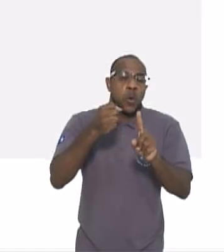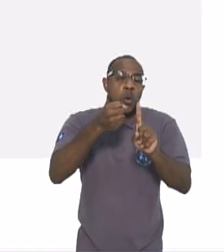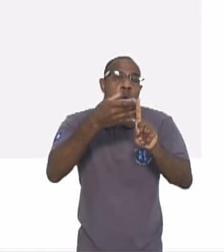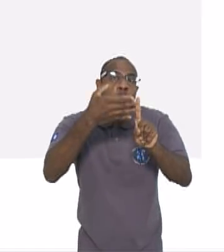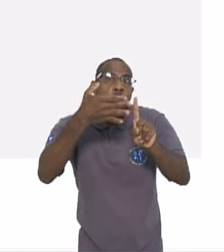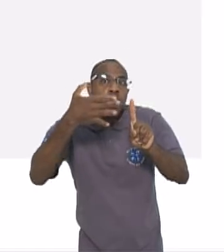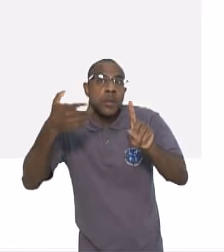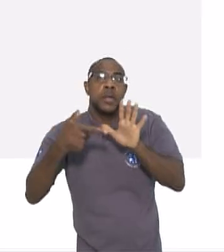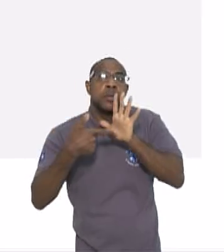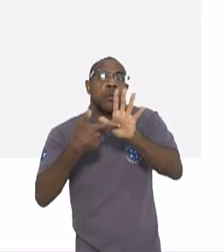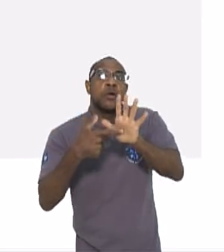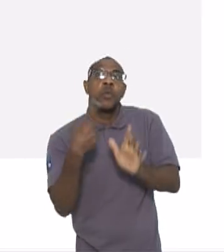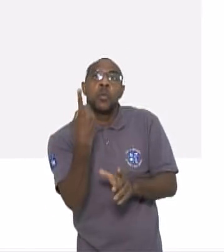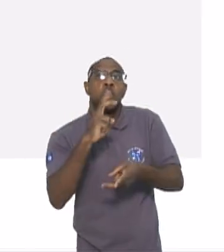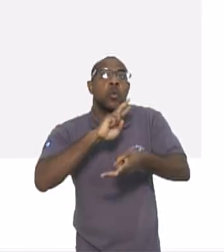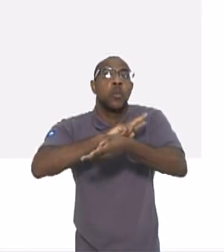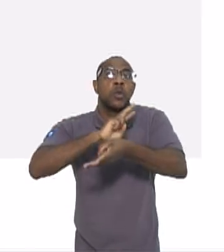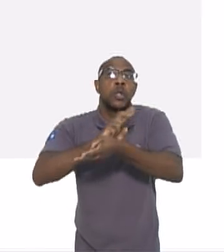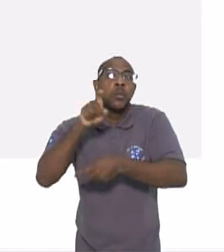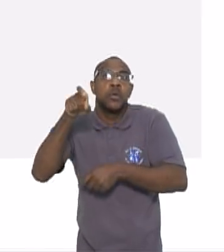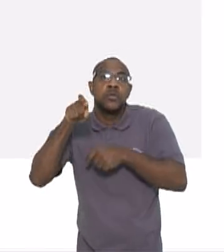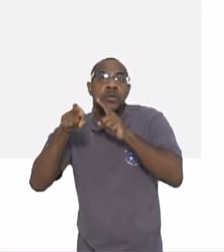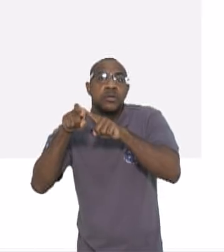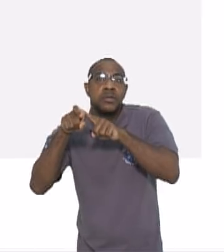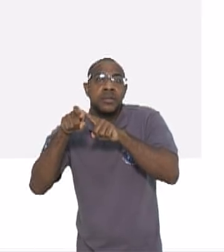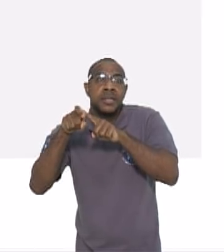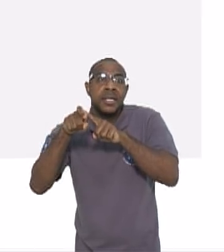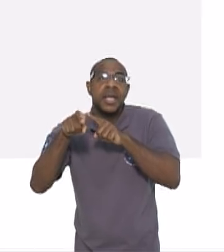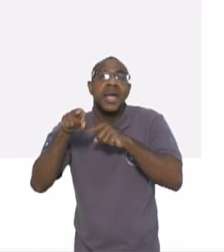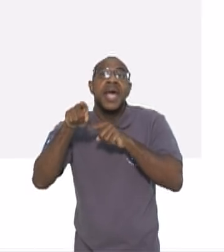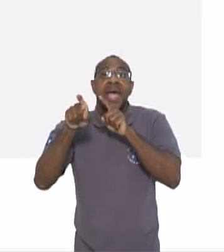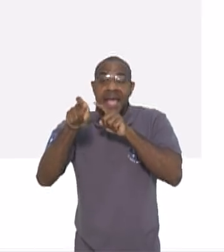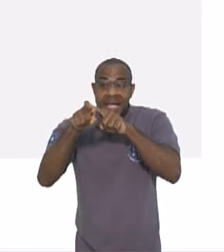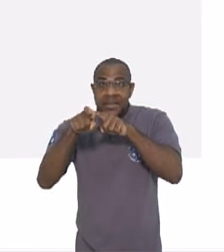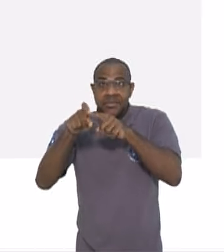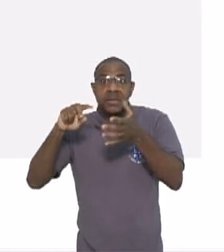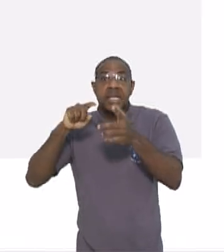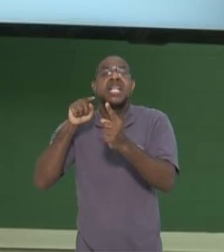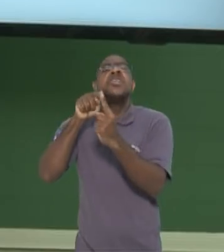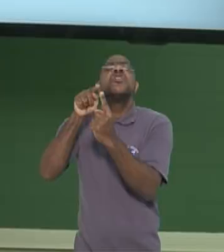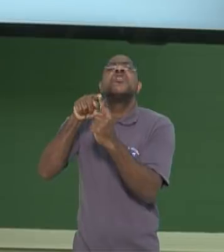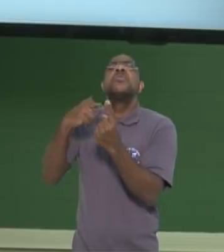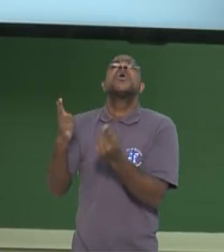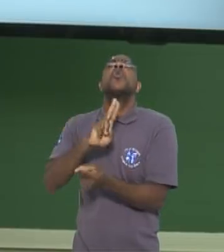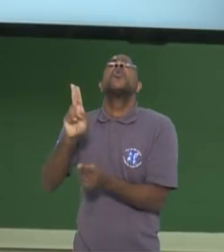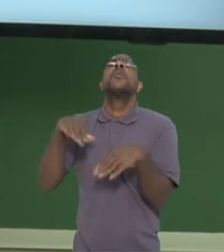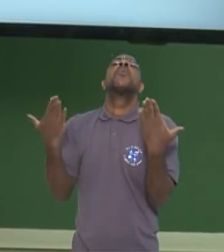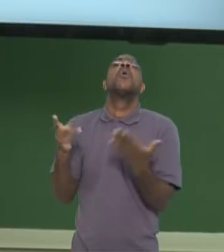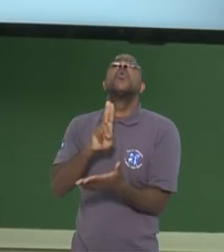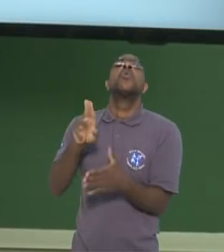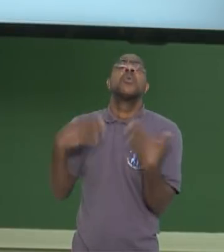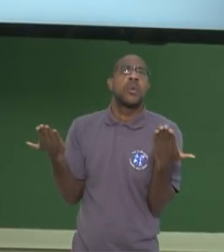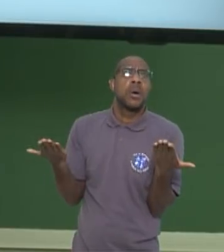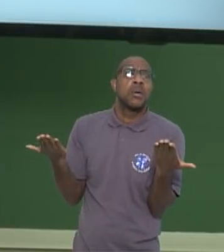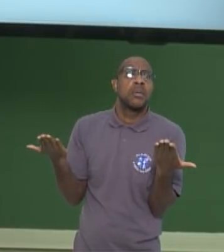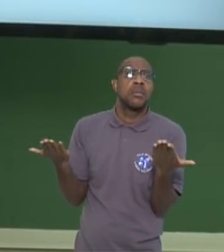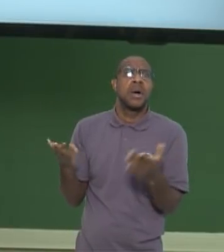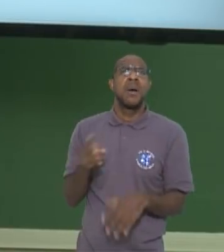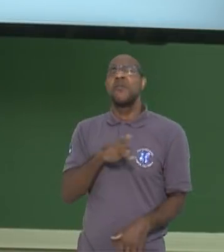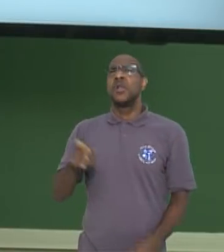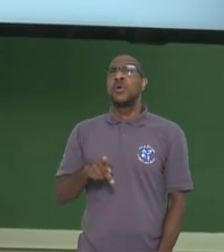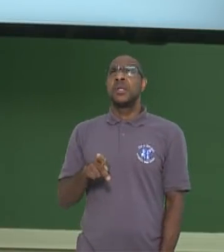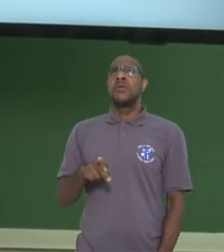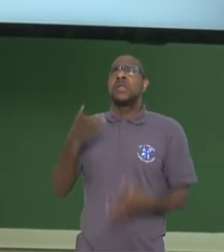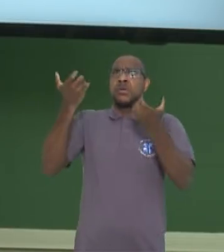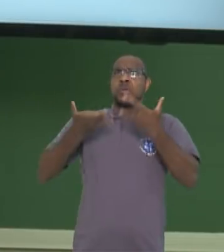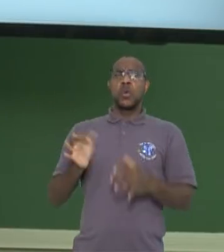apresenta apenas um cromossomo X. Esse tipo de aneuploidia recebe o nome de quê? Ah, professora, você não falou disso ainda,